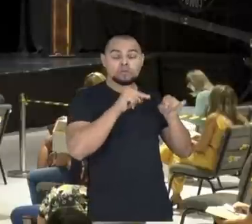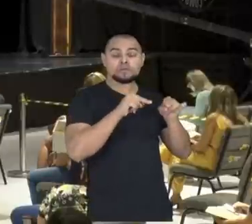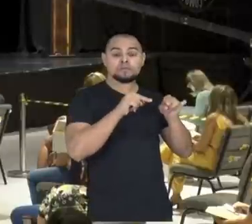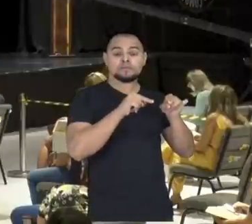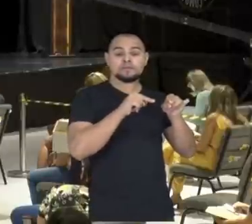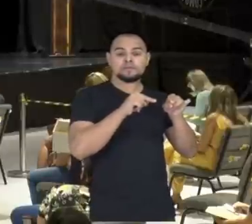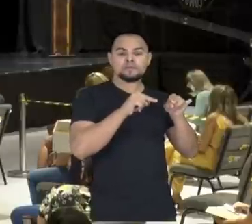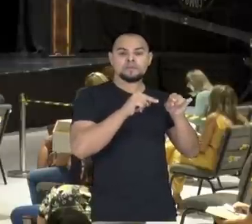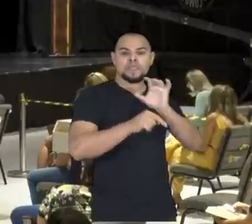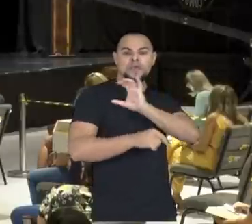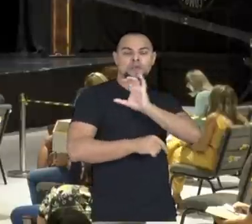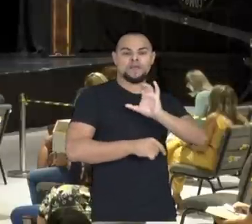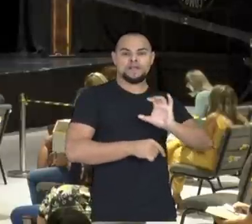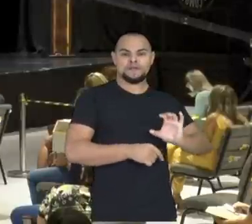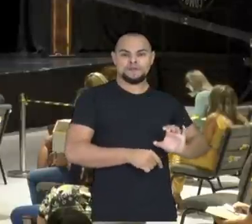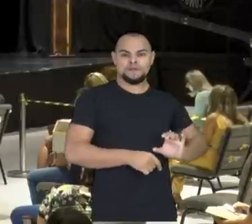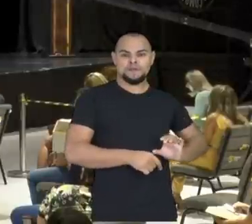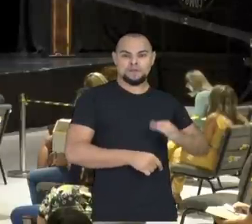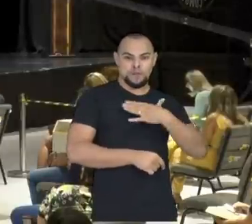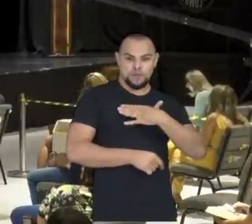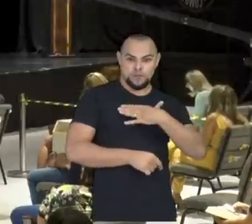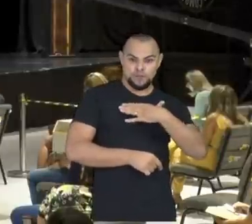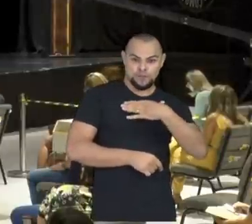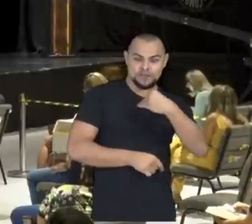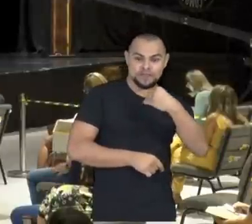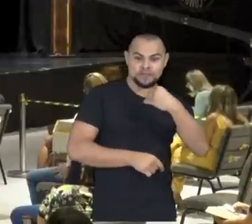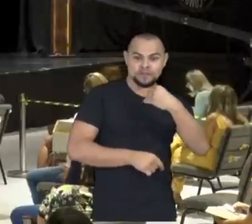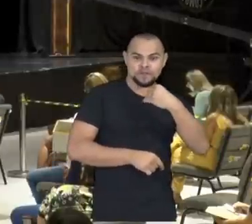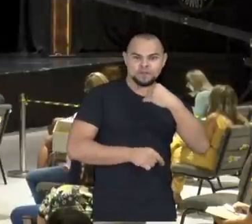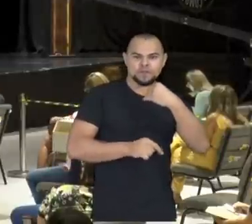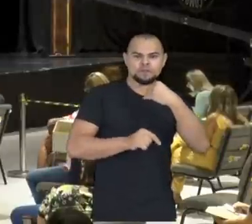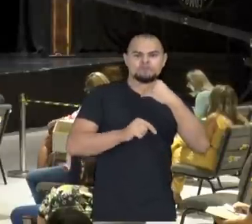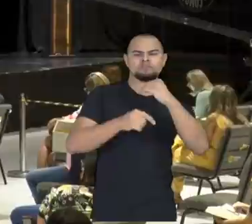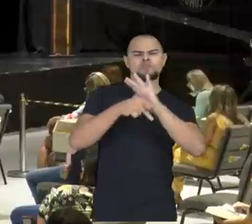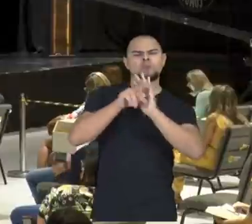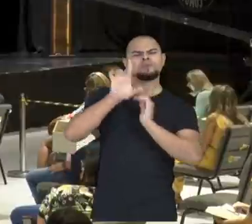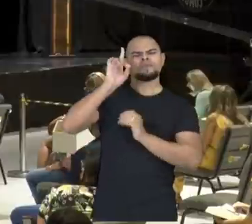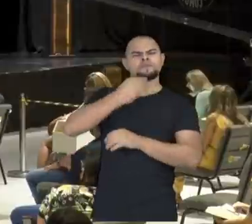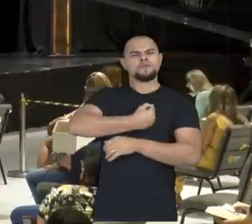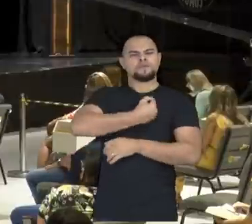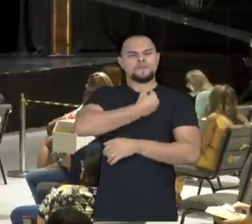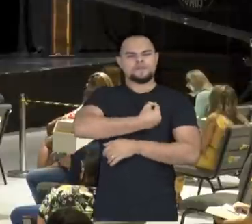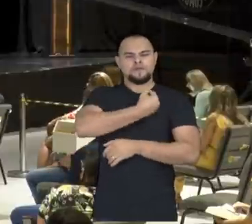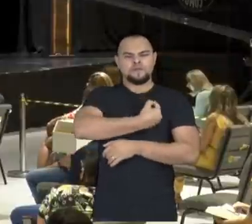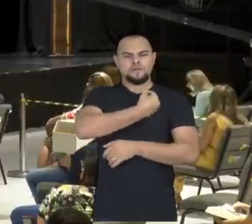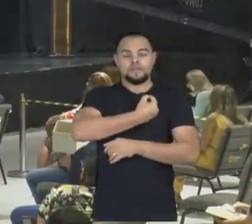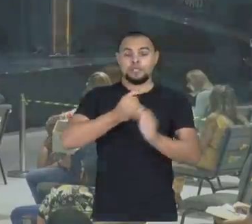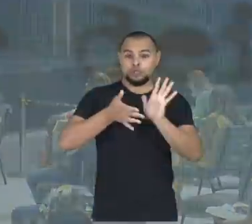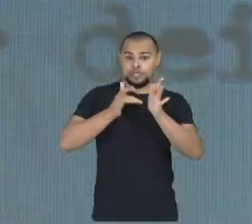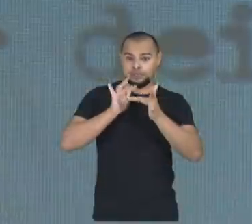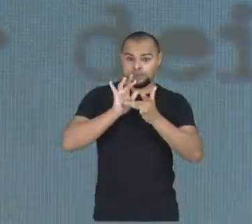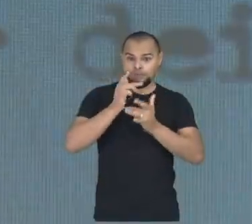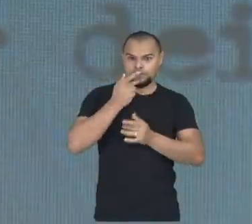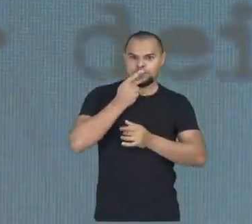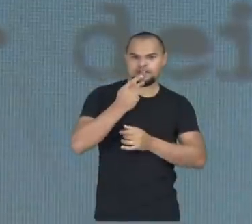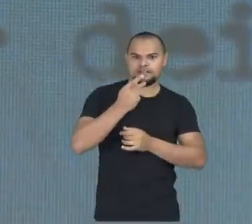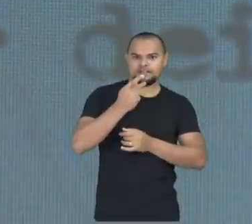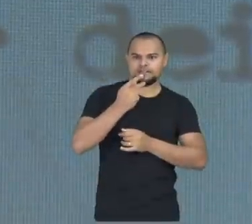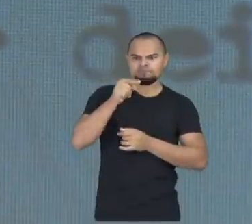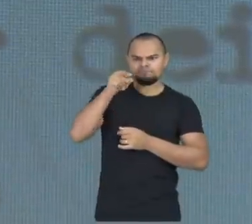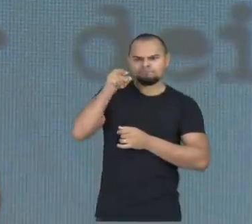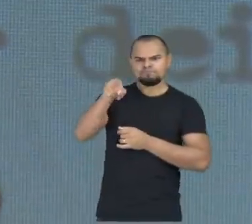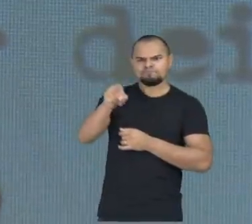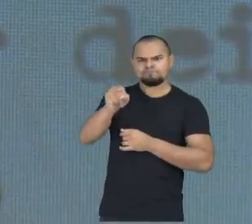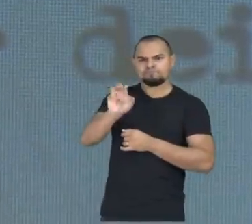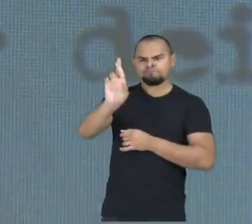o Cristo, o Filho do Deus vivo. Jesus diz, sobre